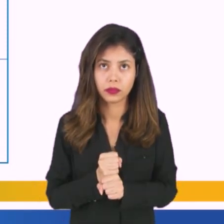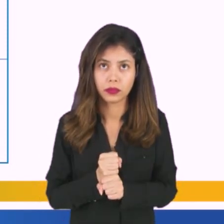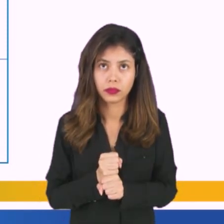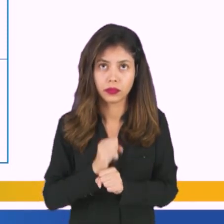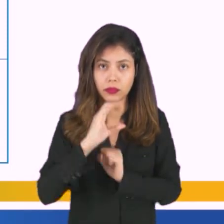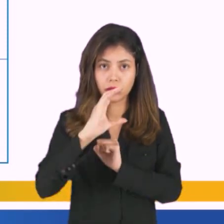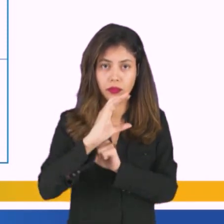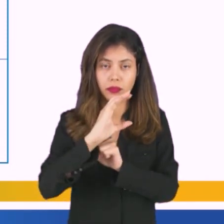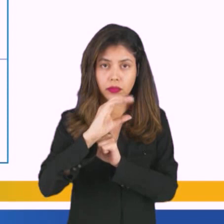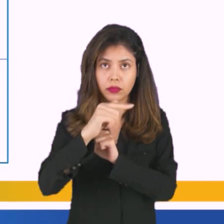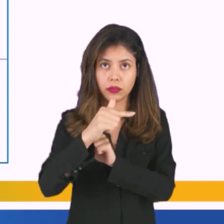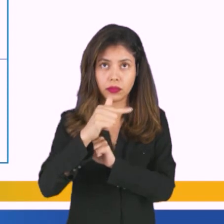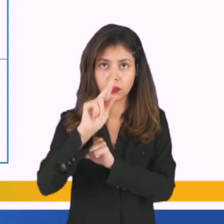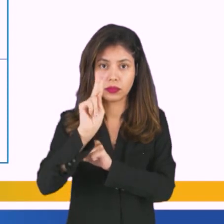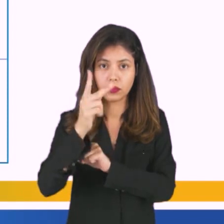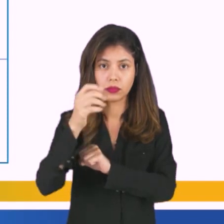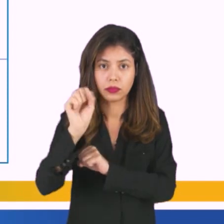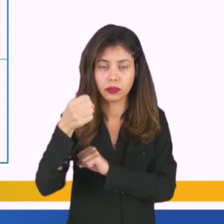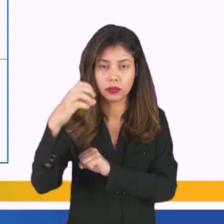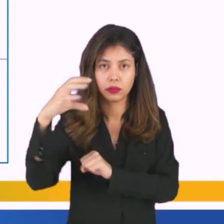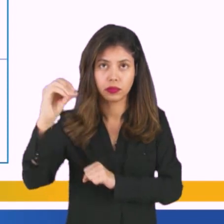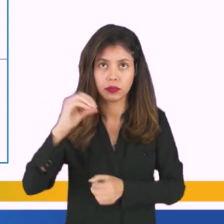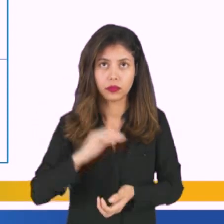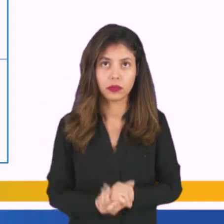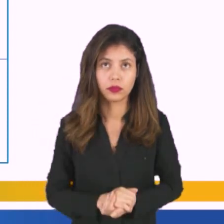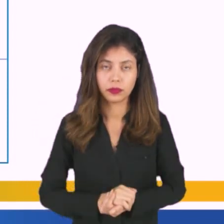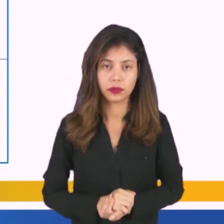vai ver que vai existir